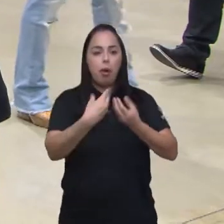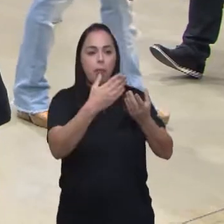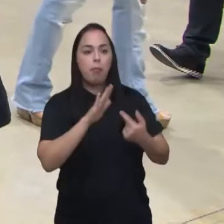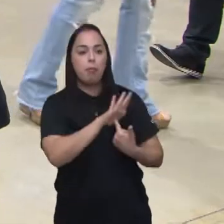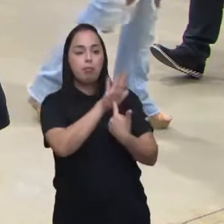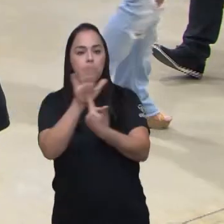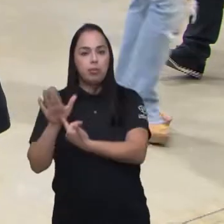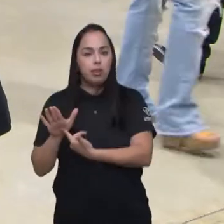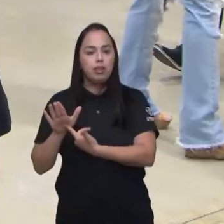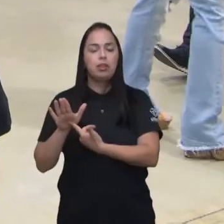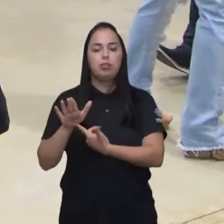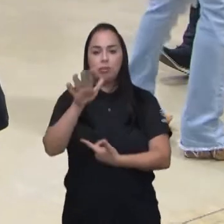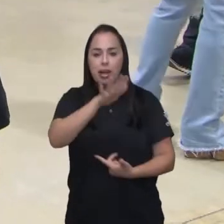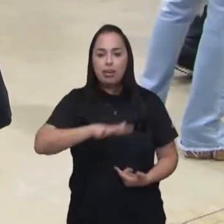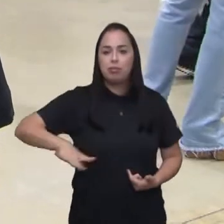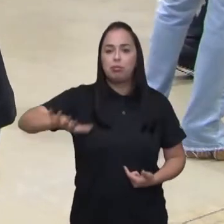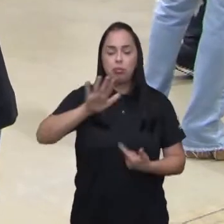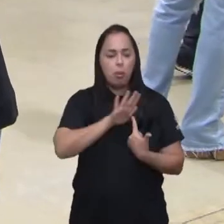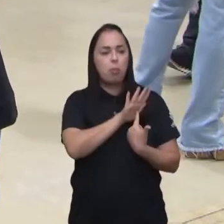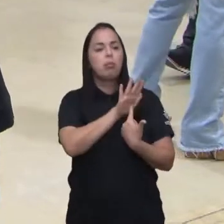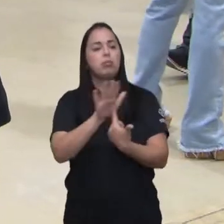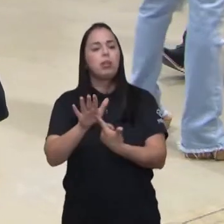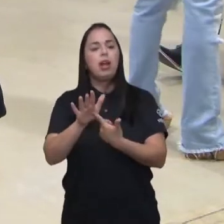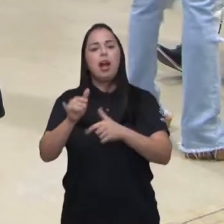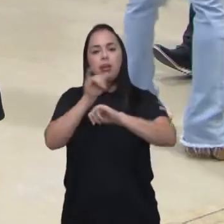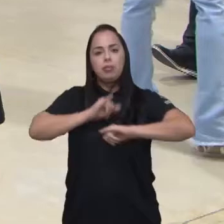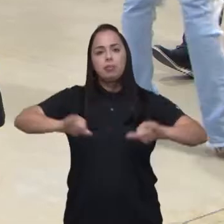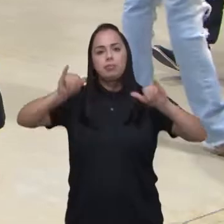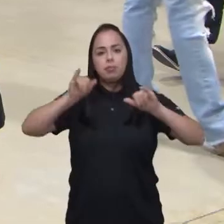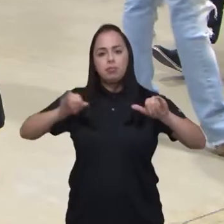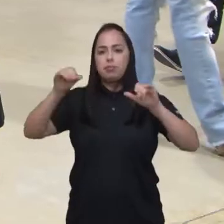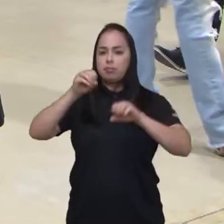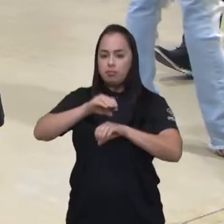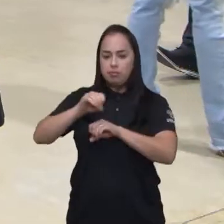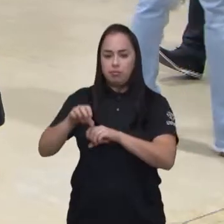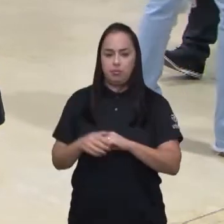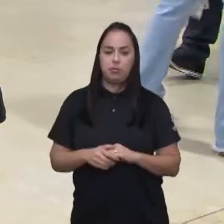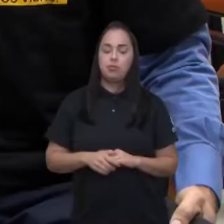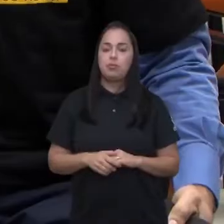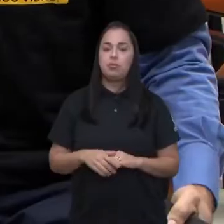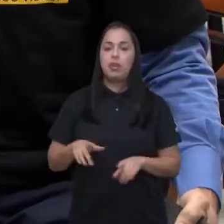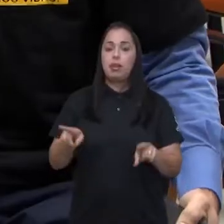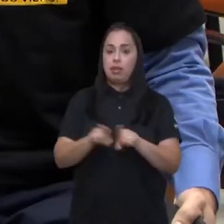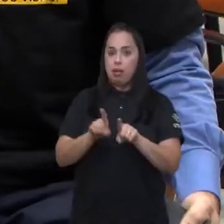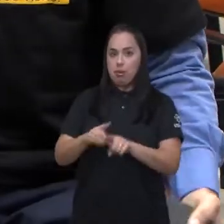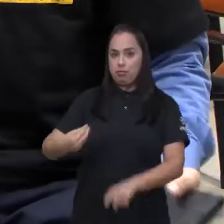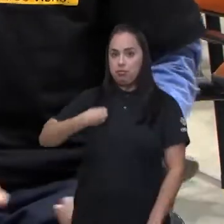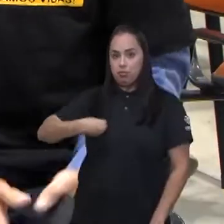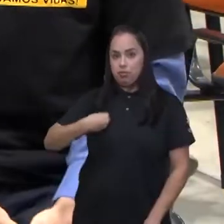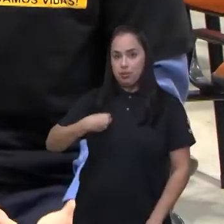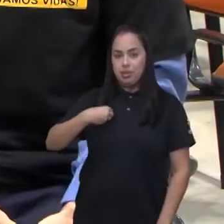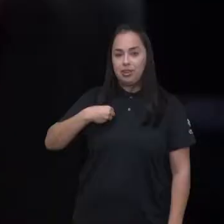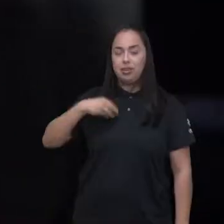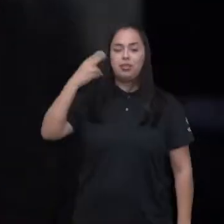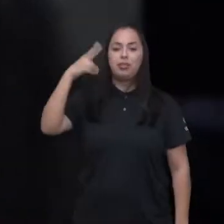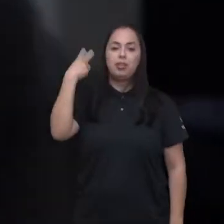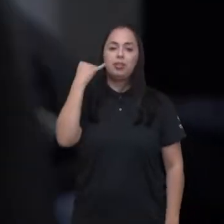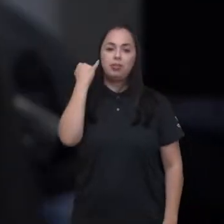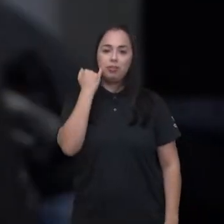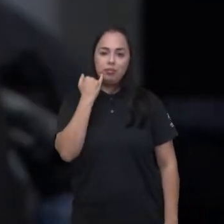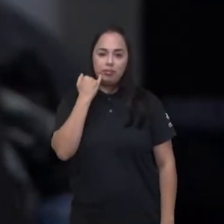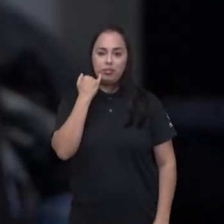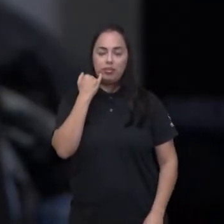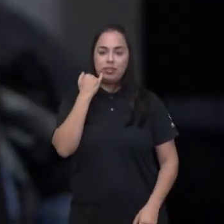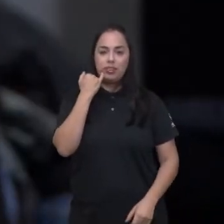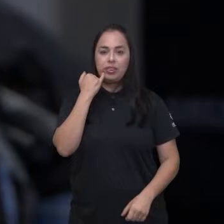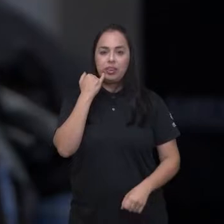Então tá levando né mostrando para a cidade não todo essas campanhas educativas também presente no evento o